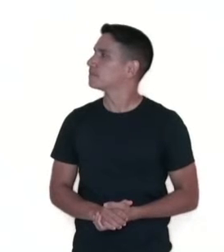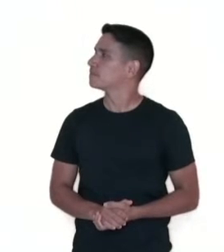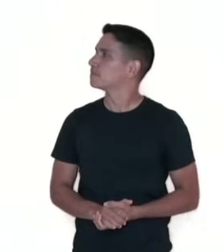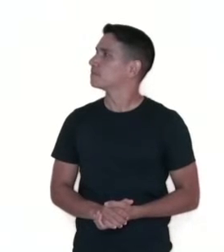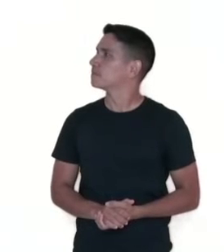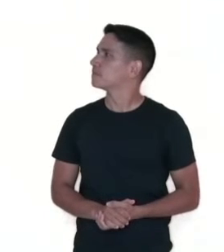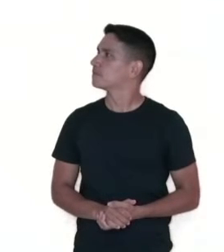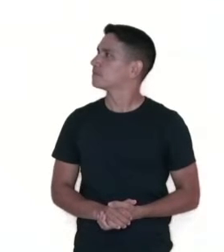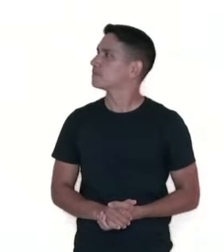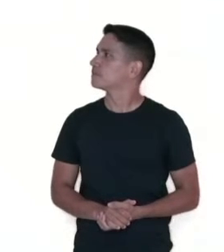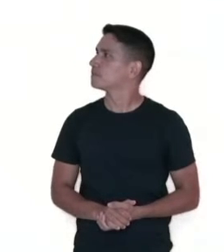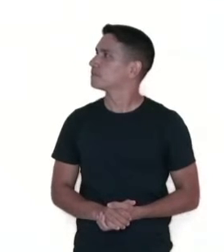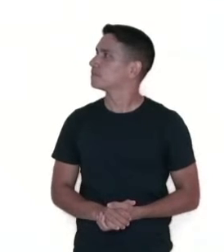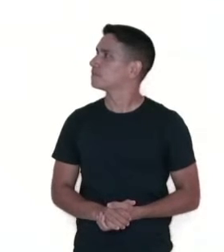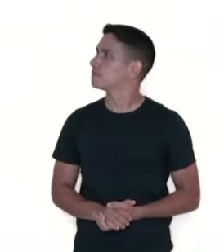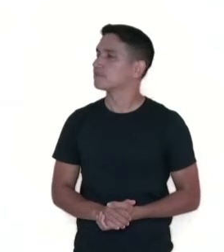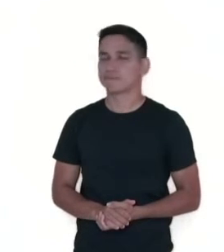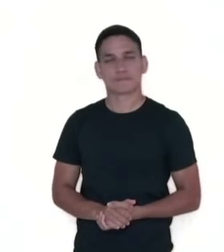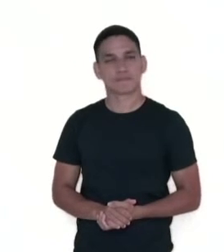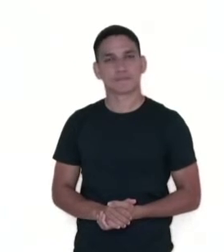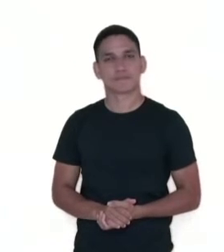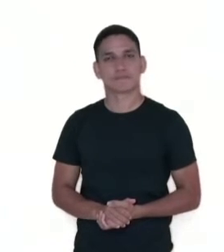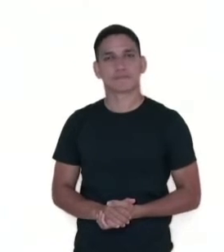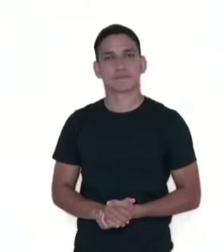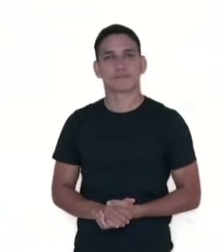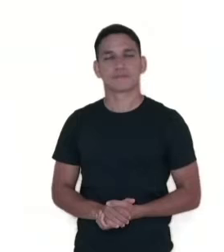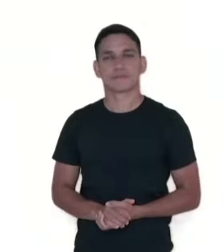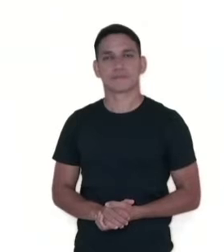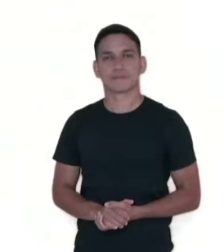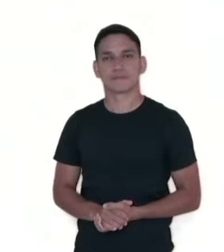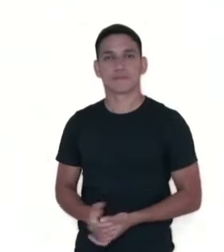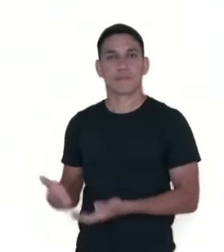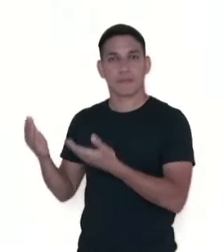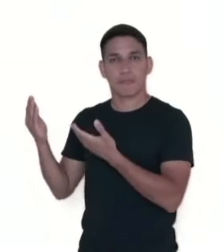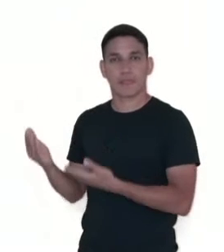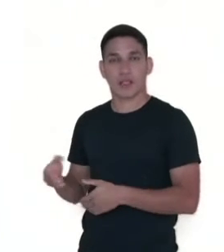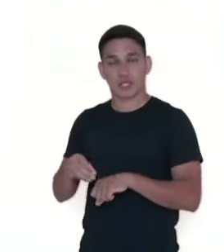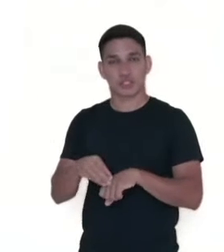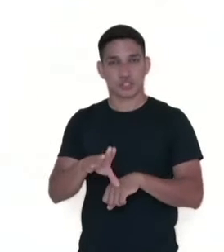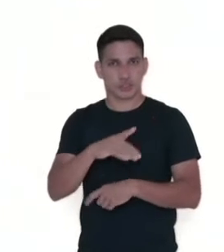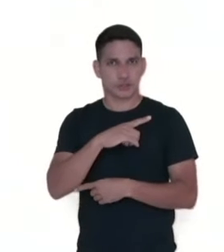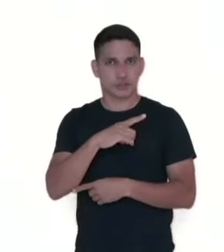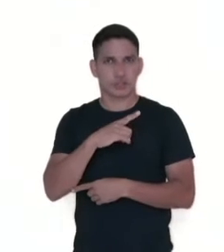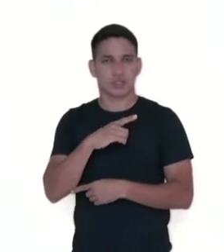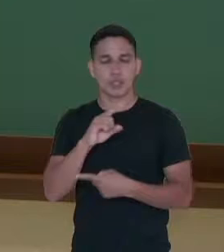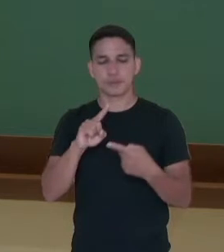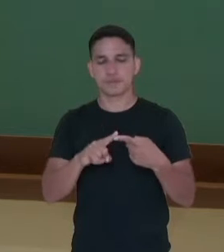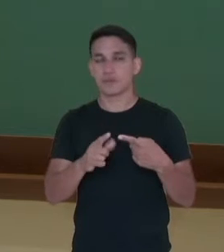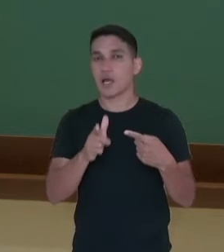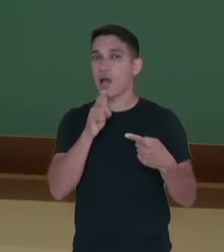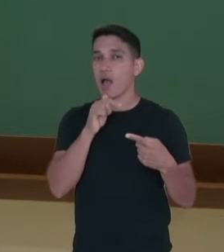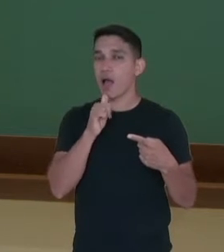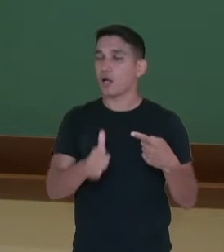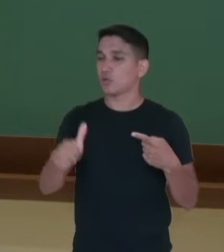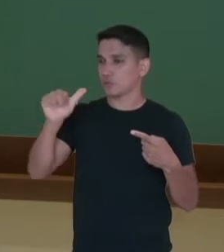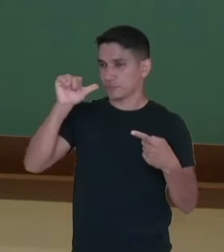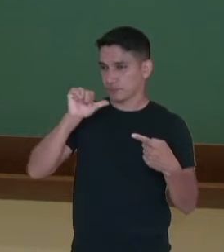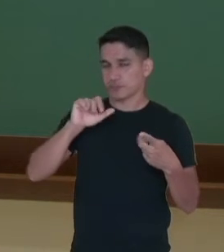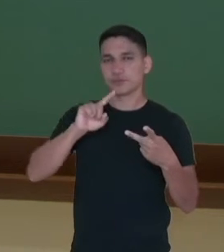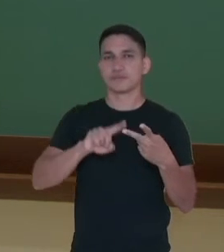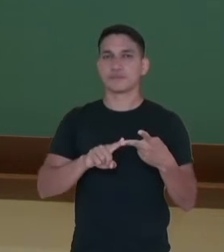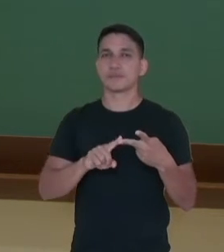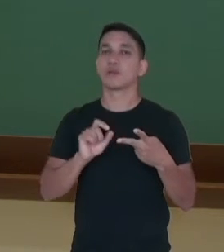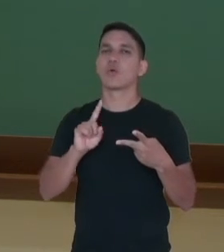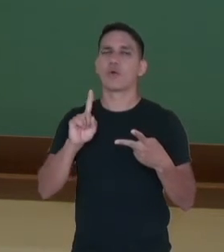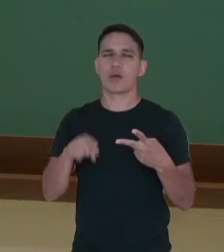forma saudável. Então, olha aqui, ó, né? Temos algumas dicas. Beber água, exercitar-se, ou